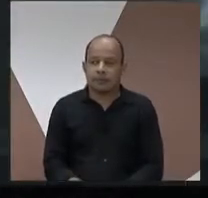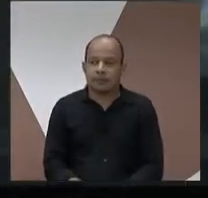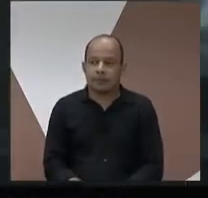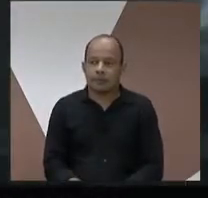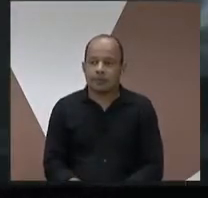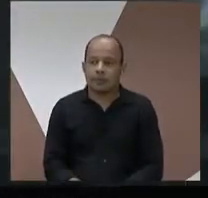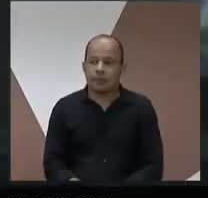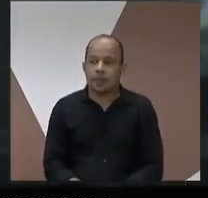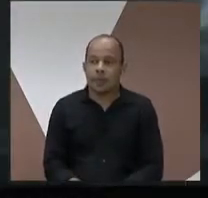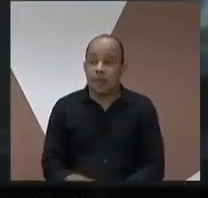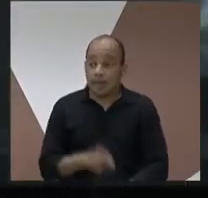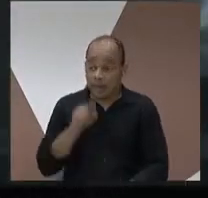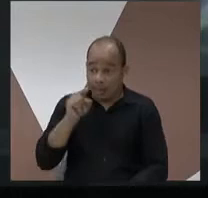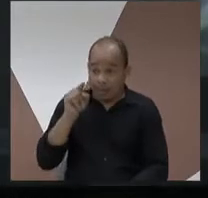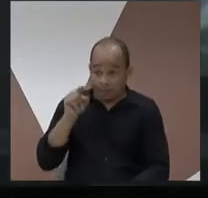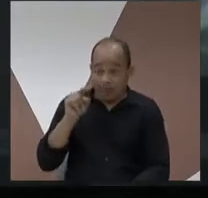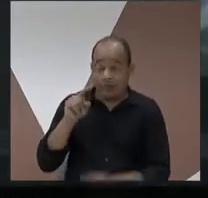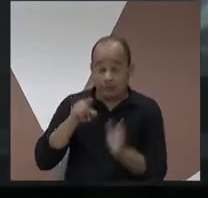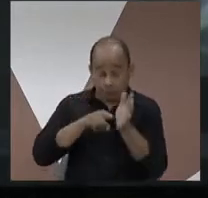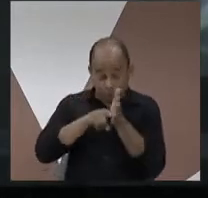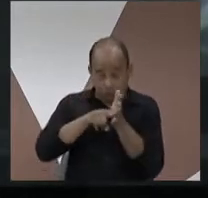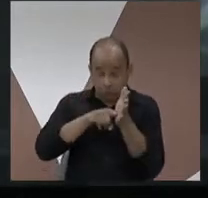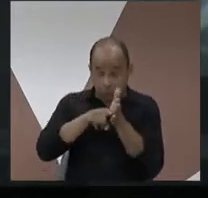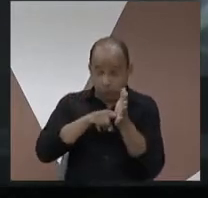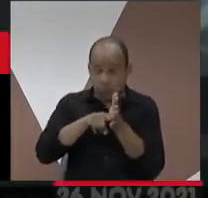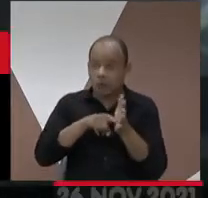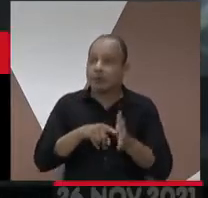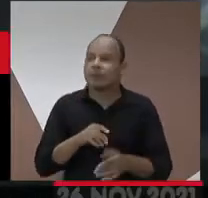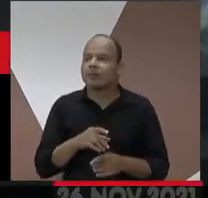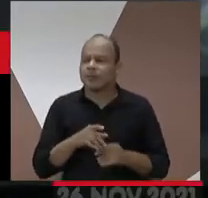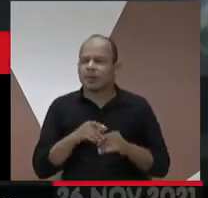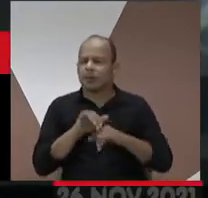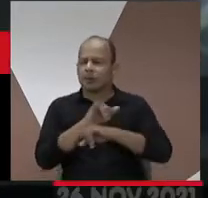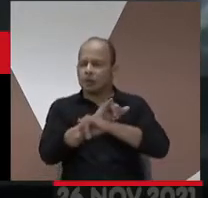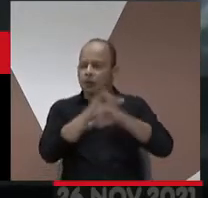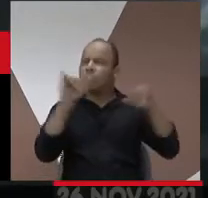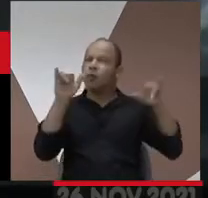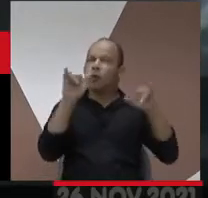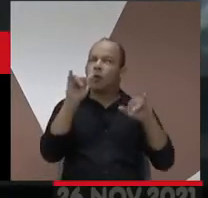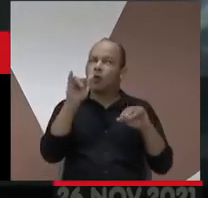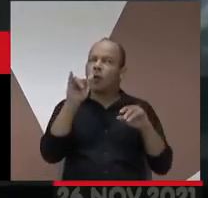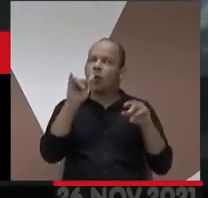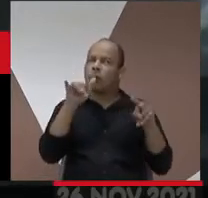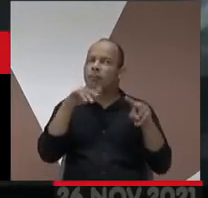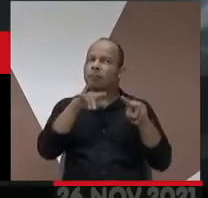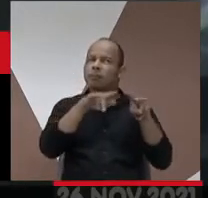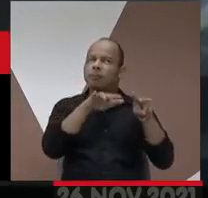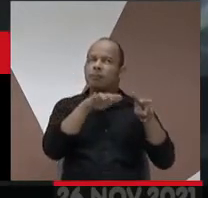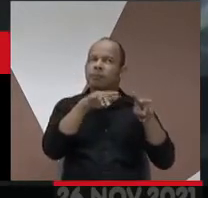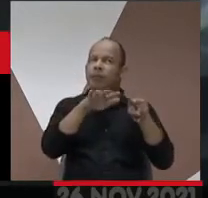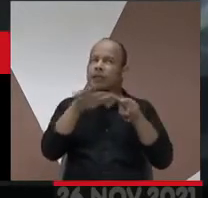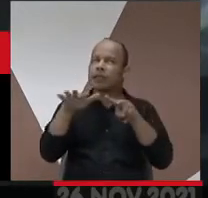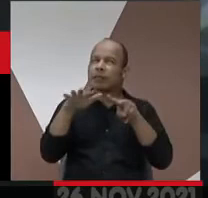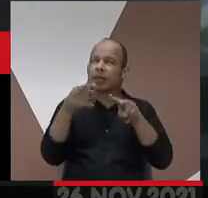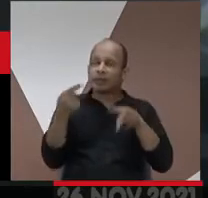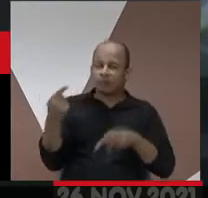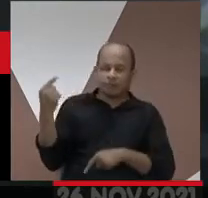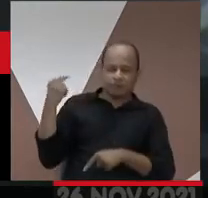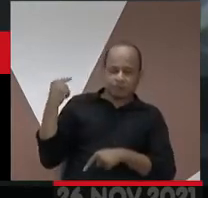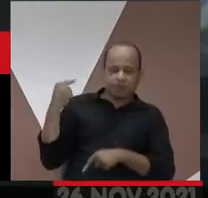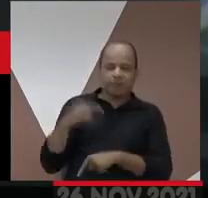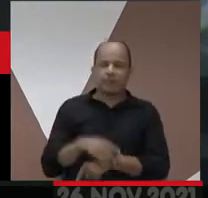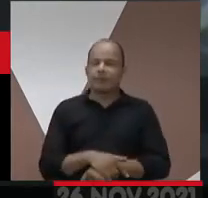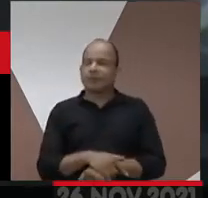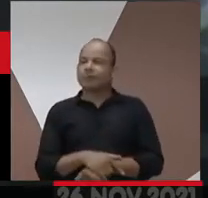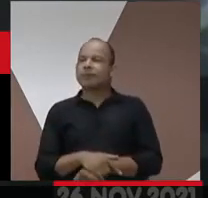divulgado agora faz uma semana, pouco mais de uma semana. Porque